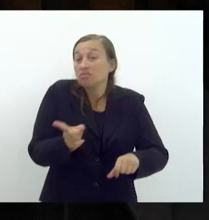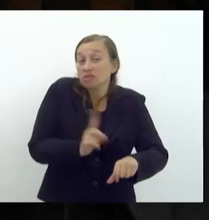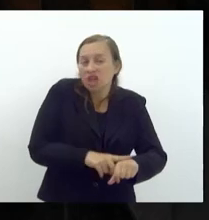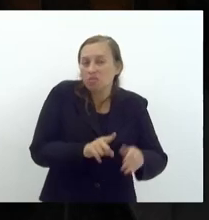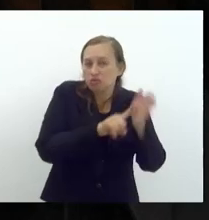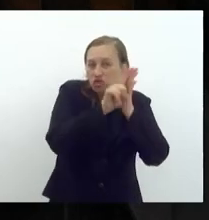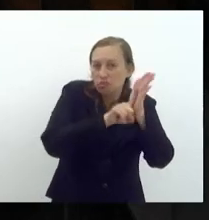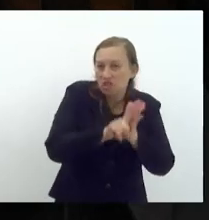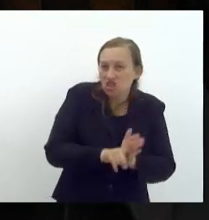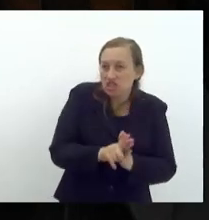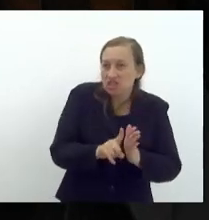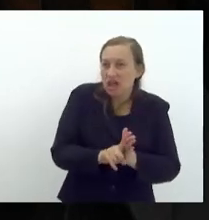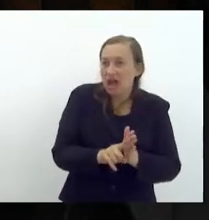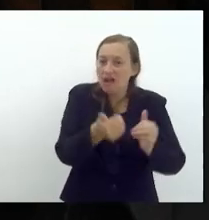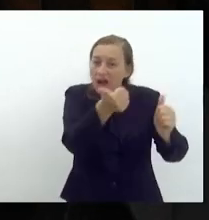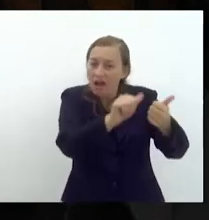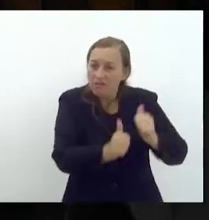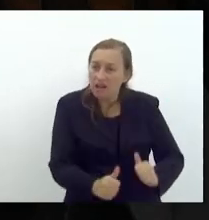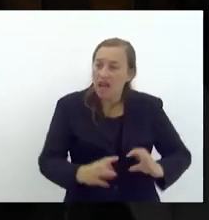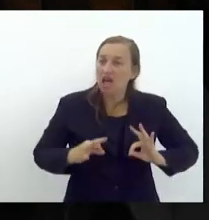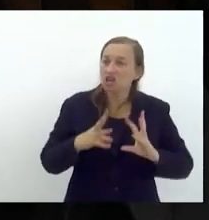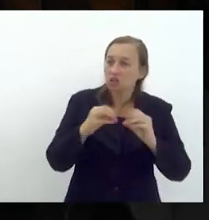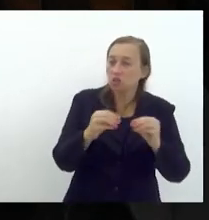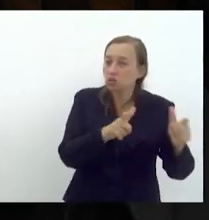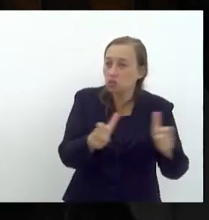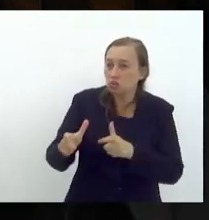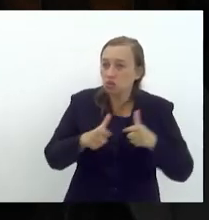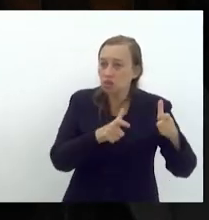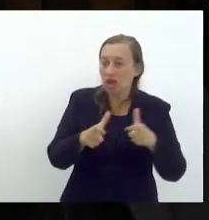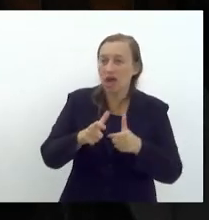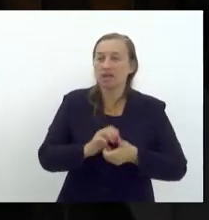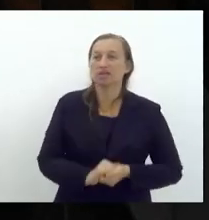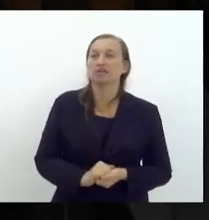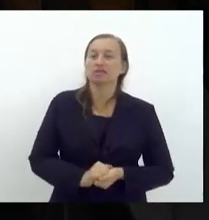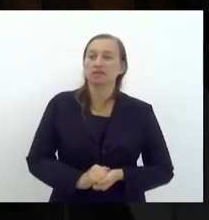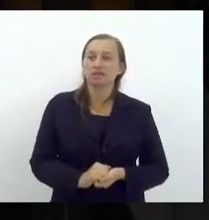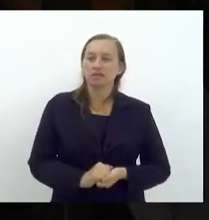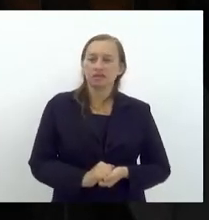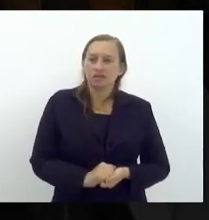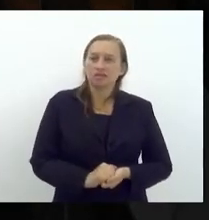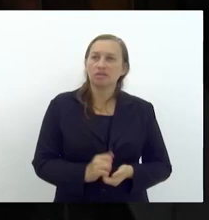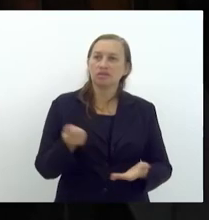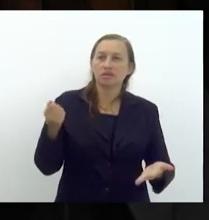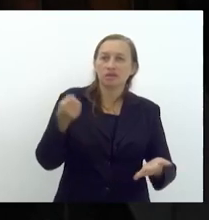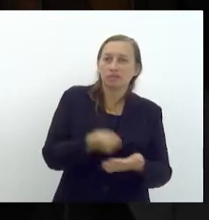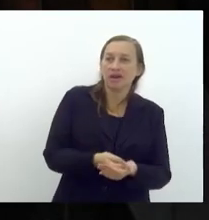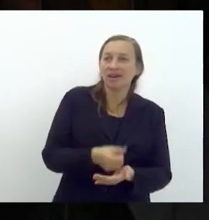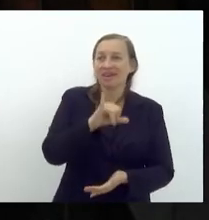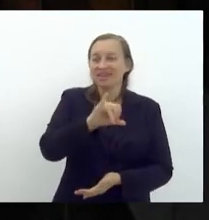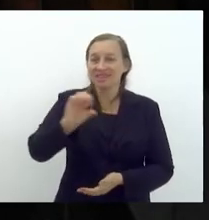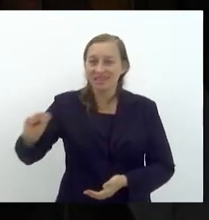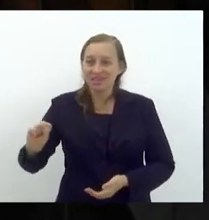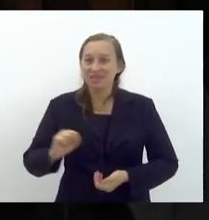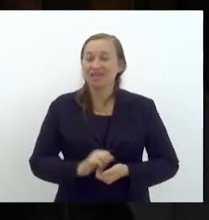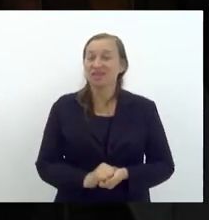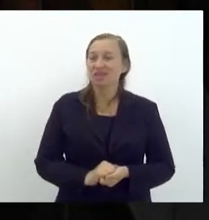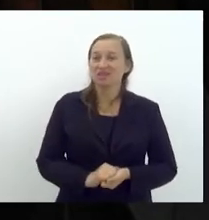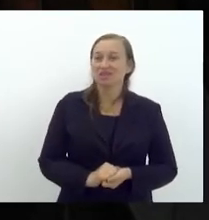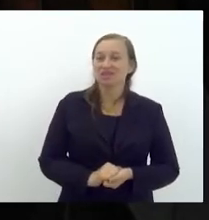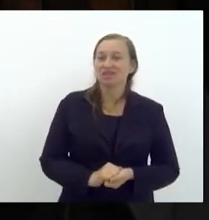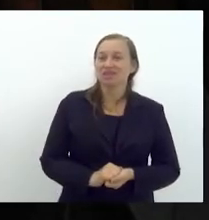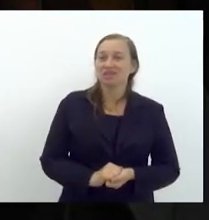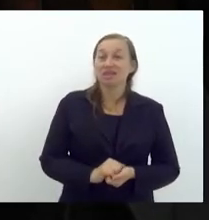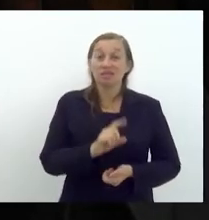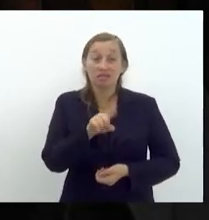todos os tempos para saber quanto tá pagando de água água não paga ICMS então não adianta querer